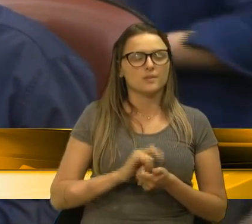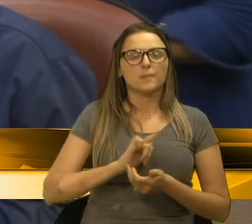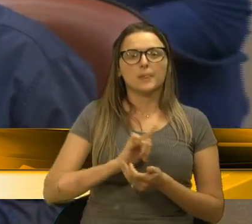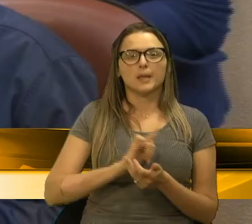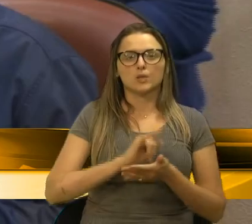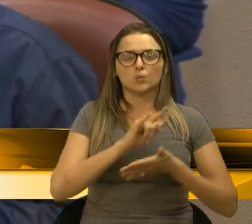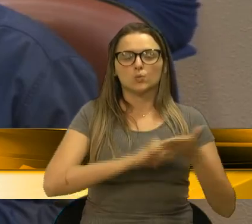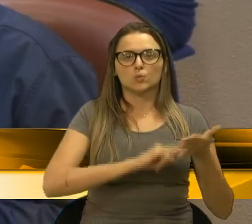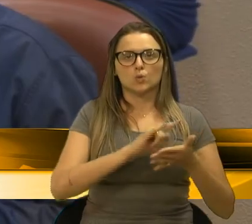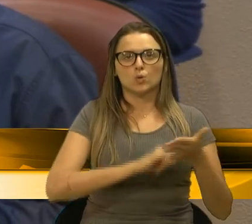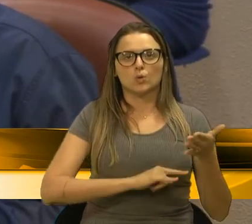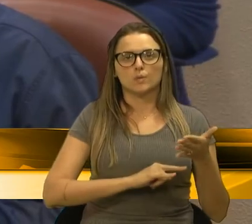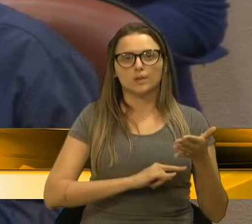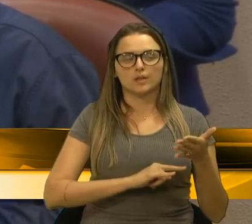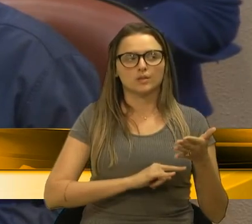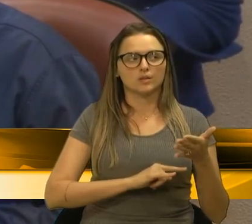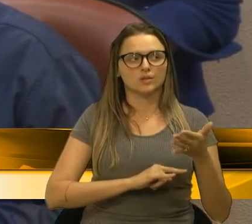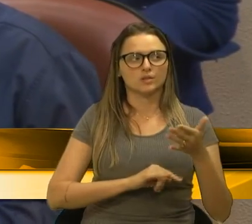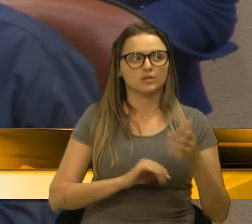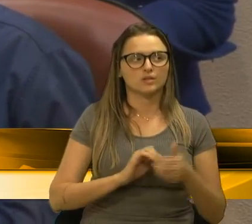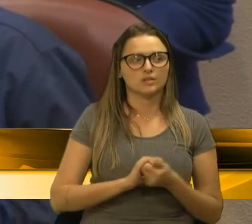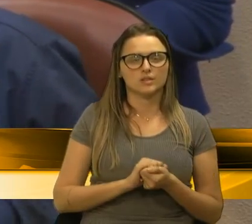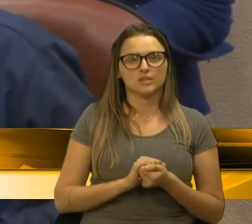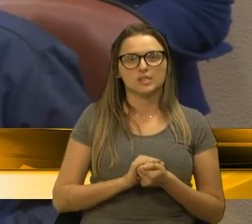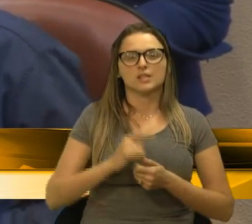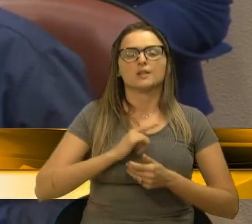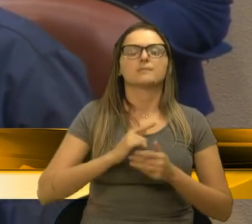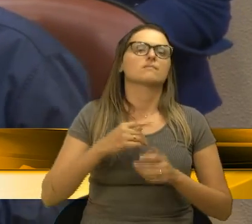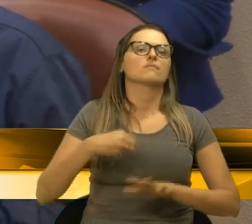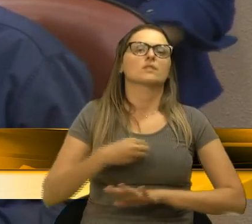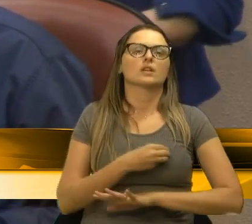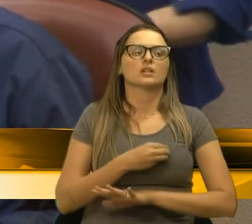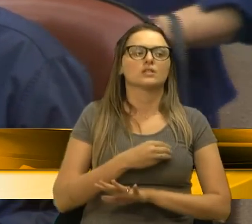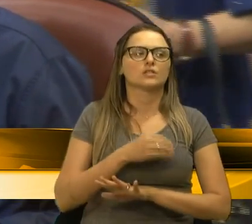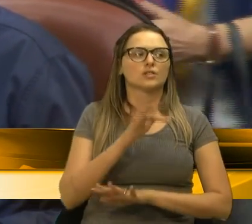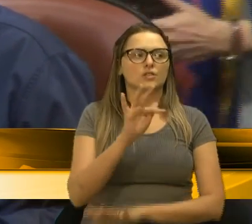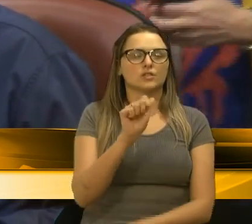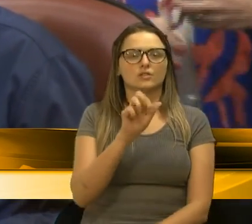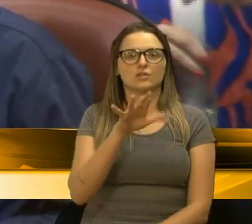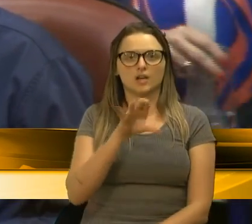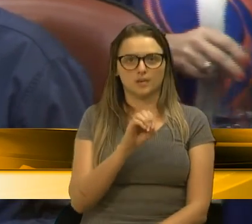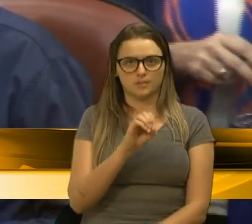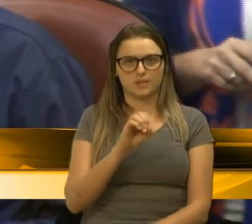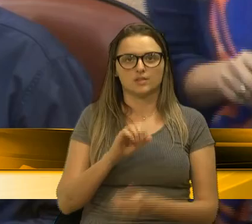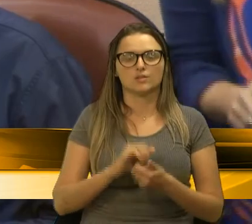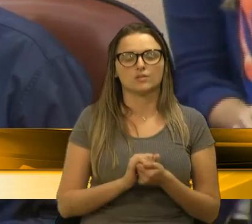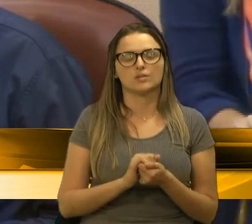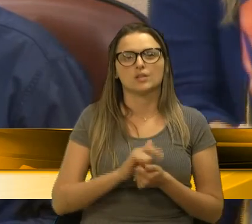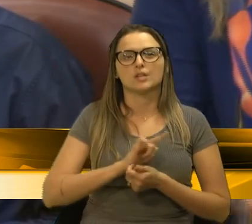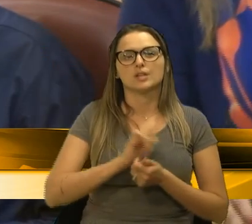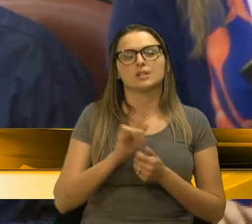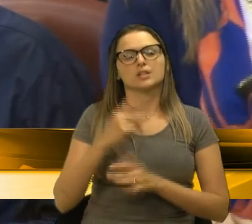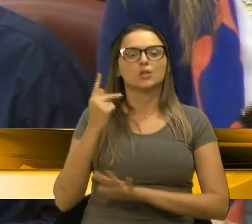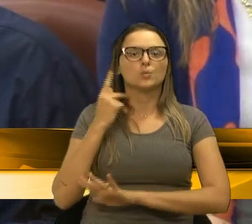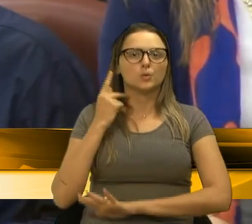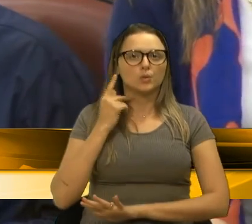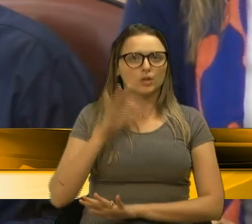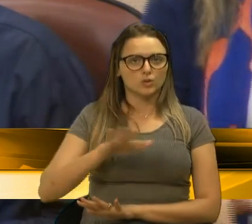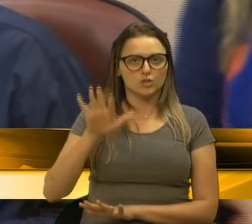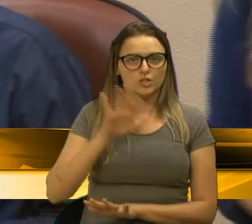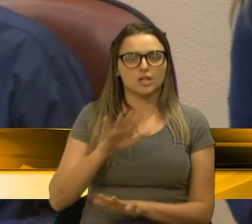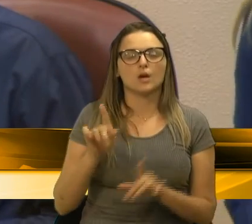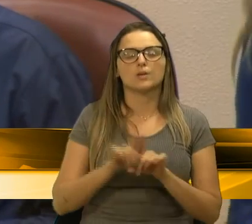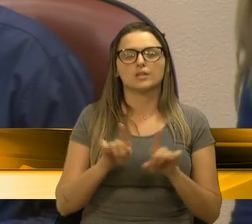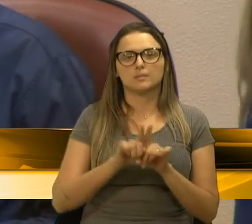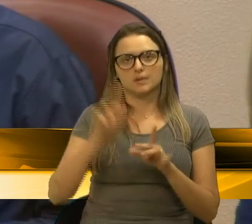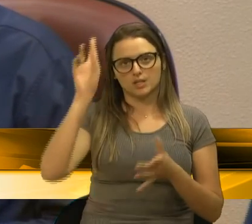o documento e mantivemos este horário. Então, só tem este horário. Doutor Fabrício Carelli, bom dia. Como a procuradora-geral e procuradora do